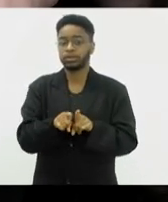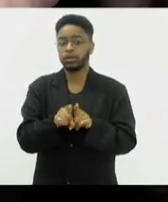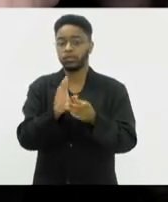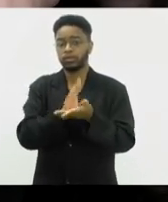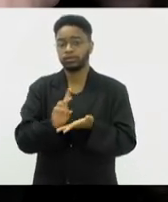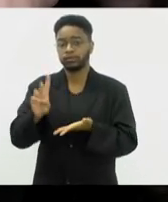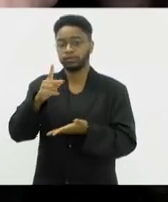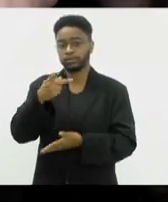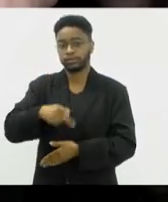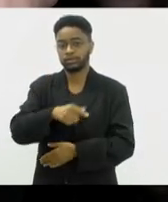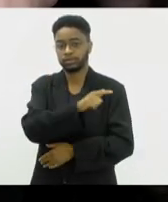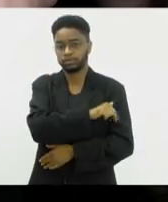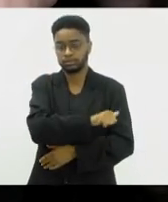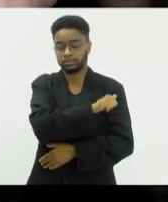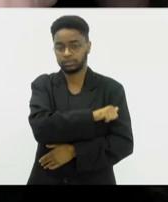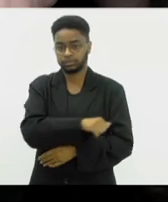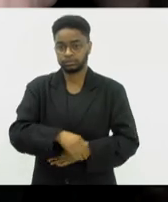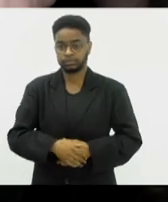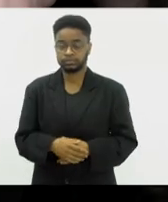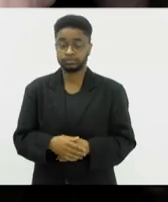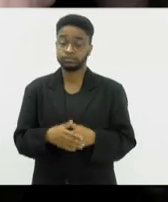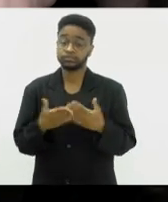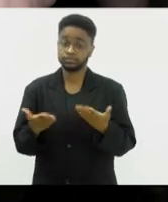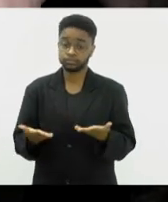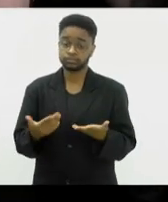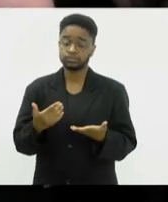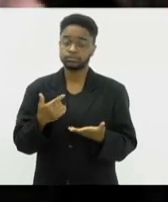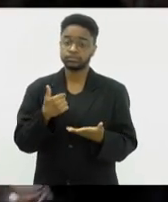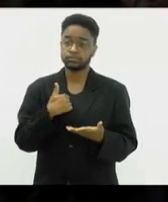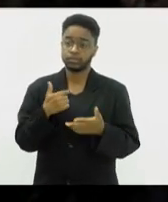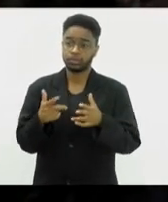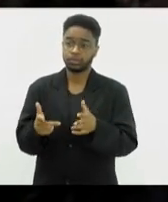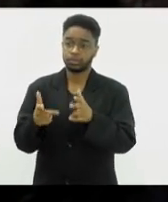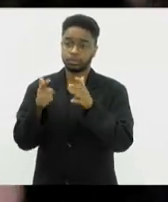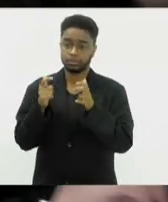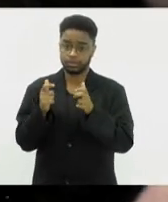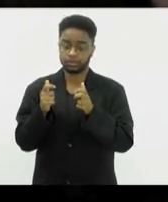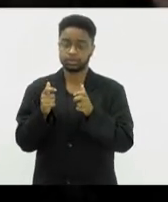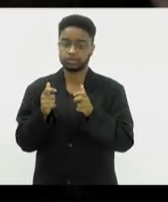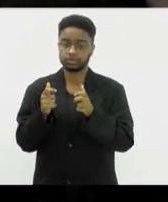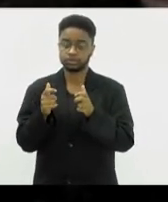estado do Rio de Janeiro. Então, compreendendo aqui